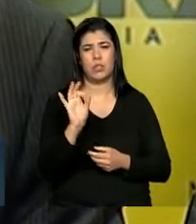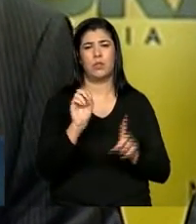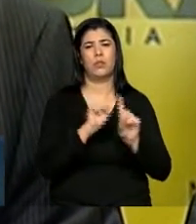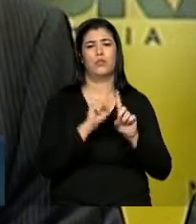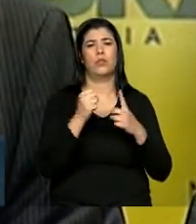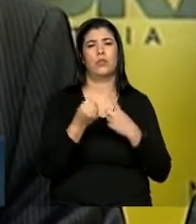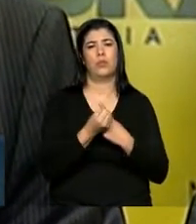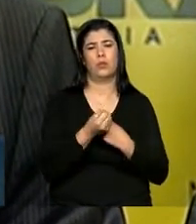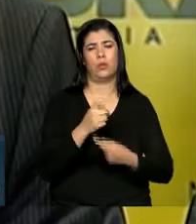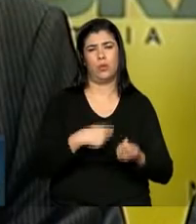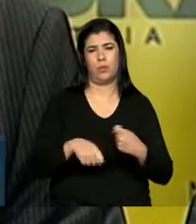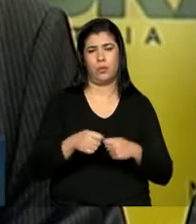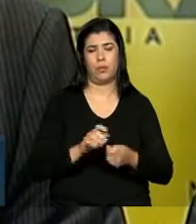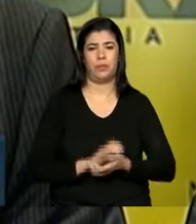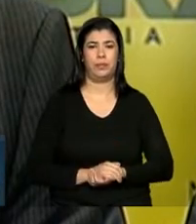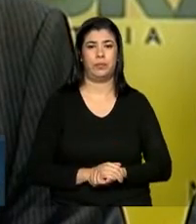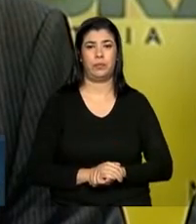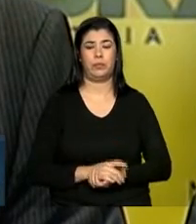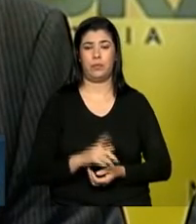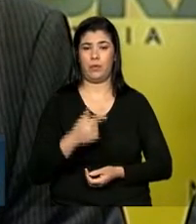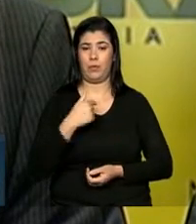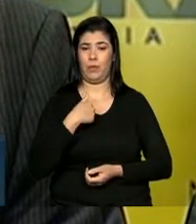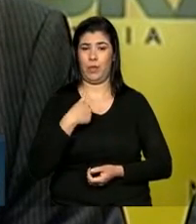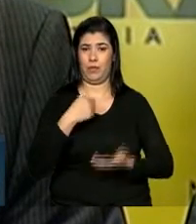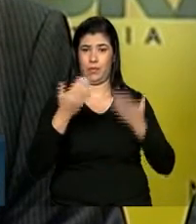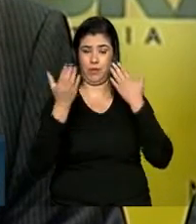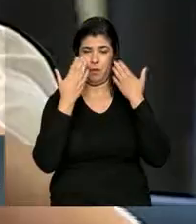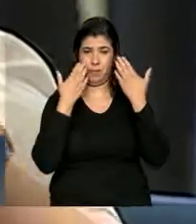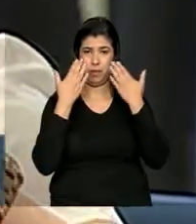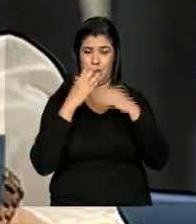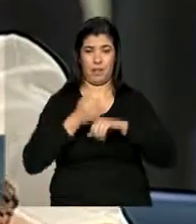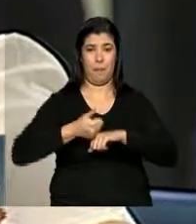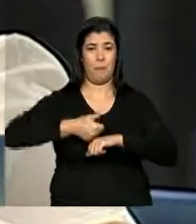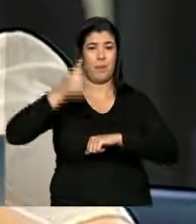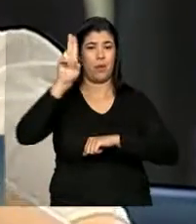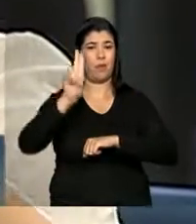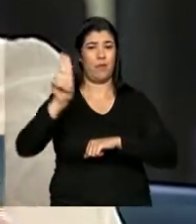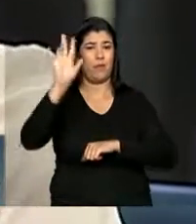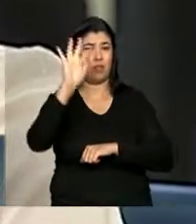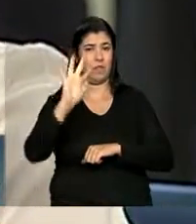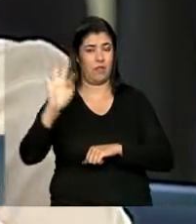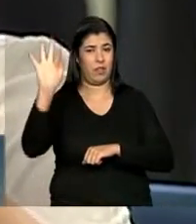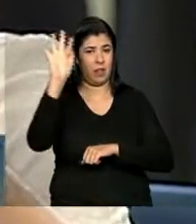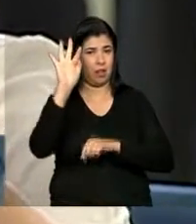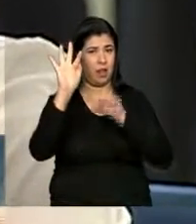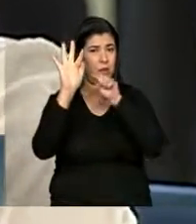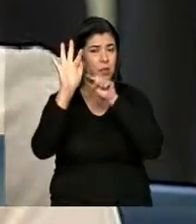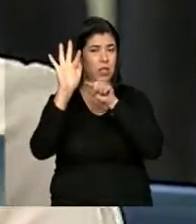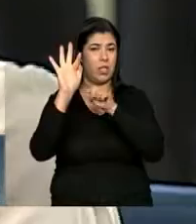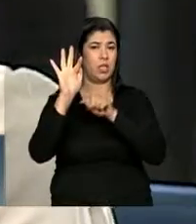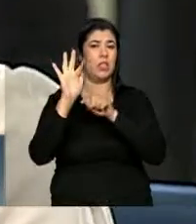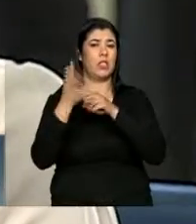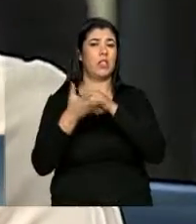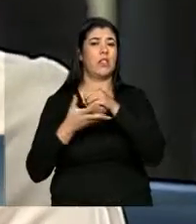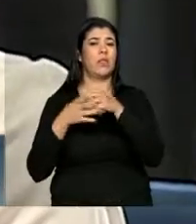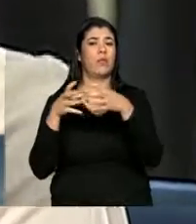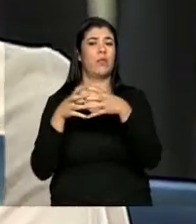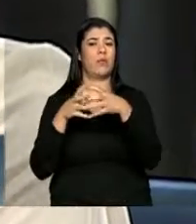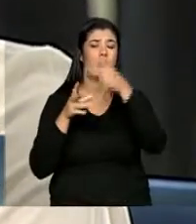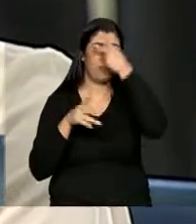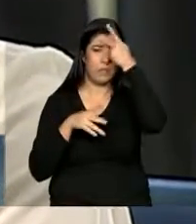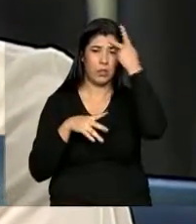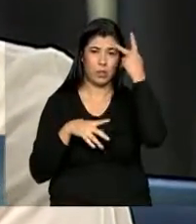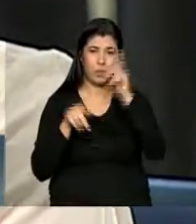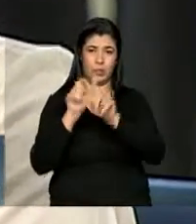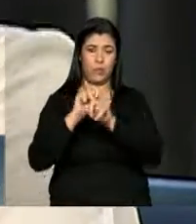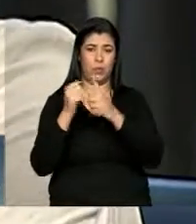que eu não te ouço. Eu estava comparando as primeiras federais, as melhores federais, e aí o nível socioeconômico delas é muito alto, com as melhores estaduais, as